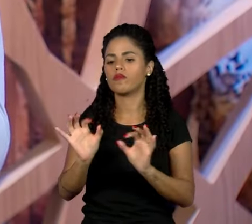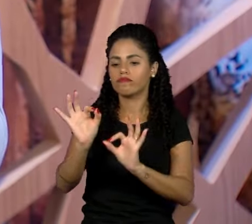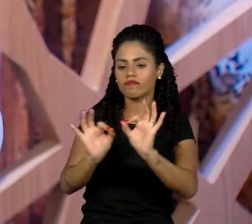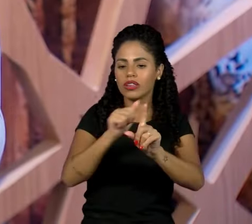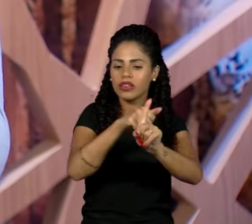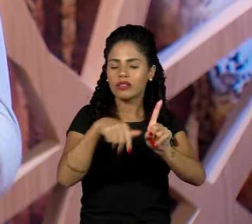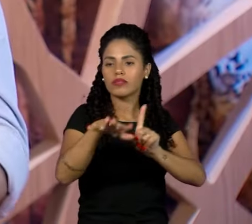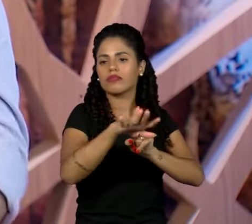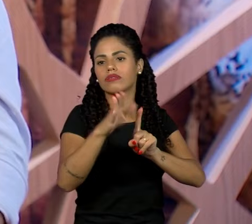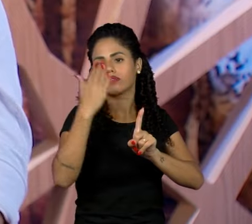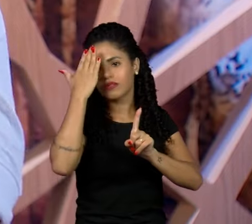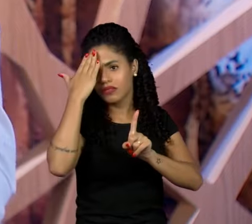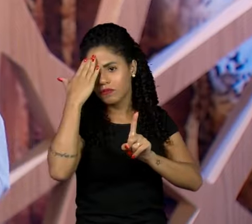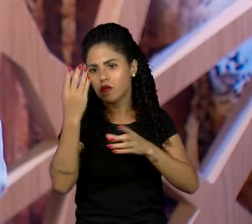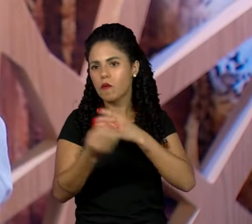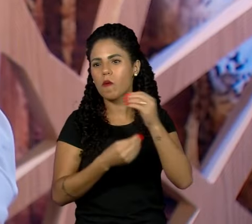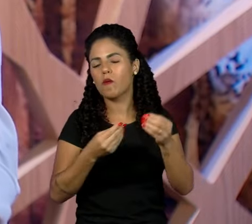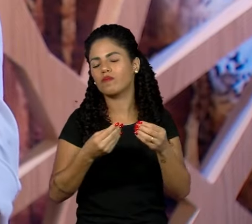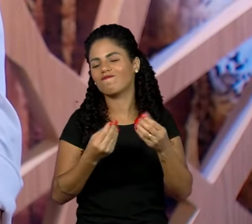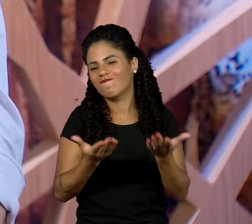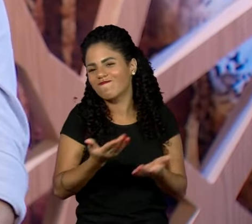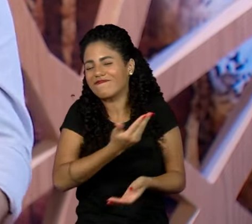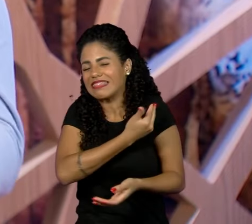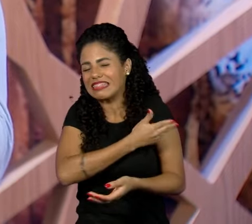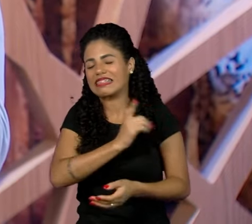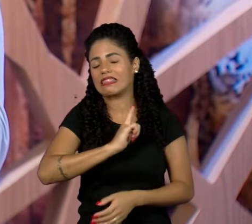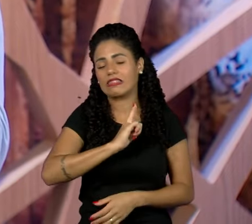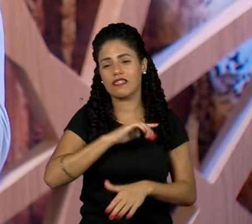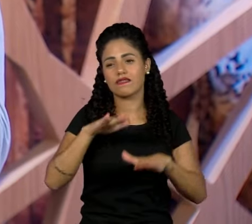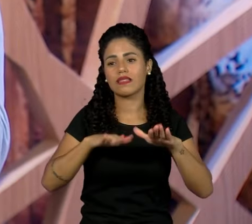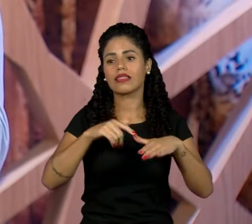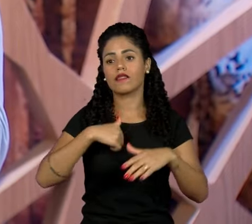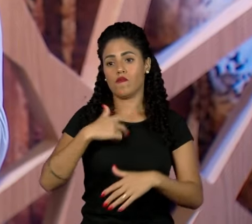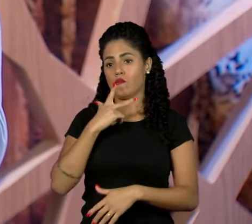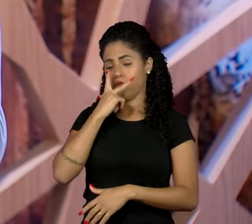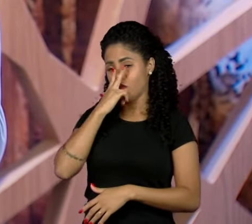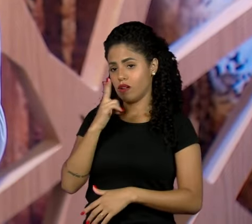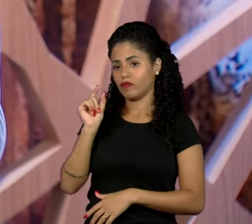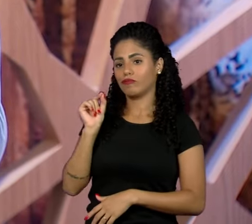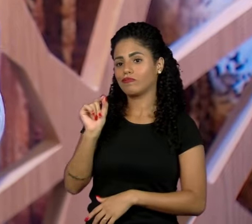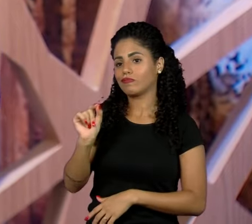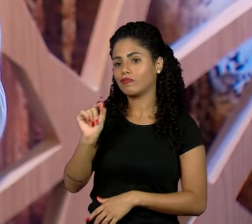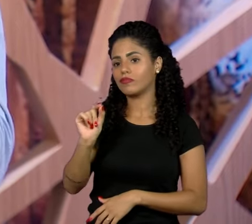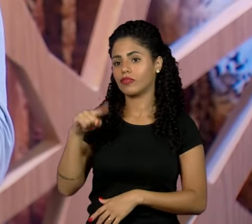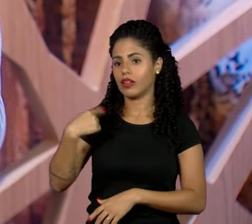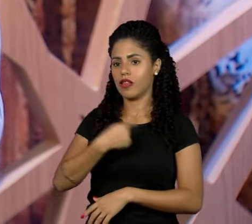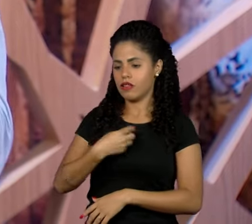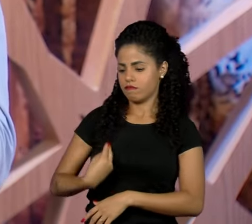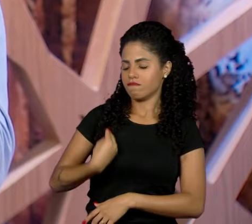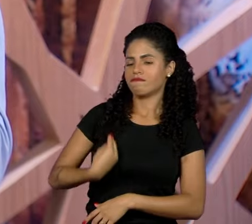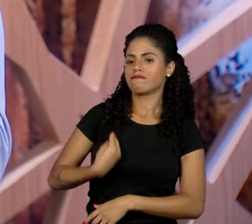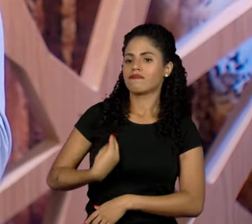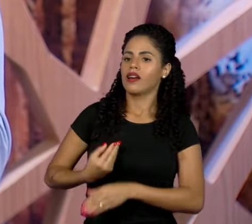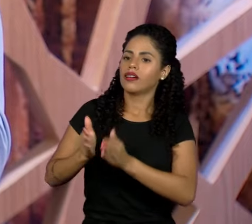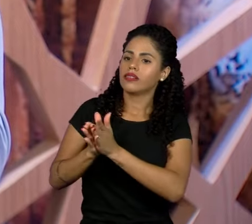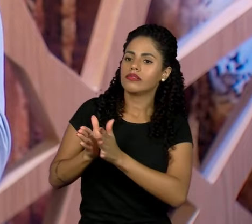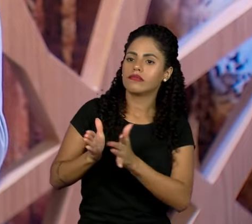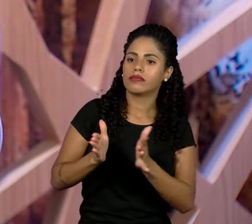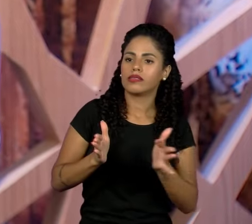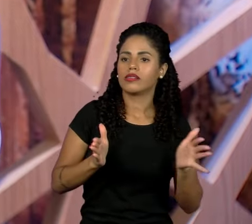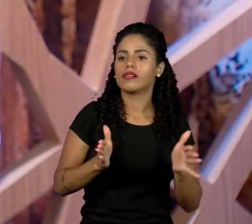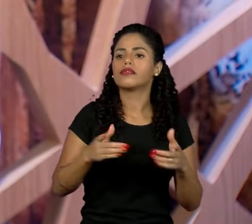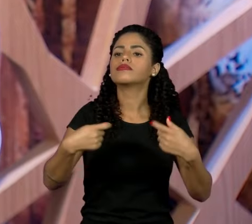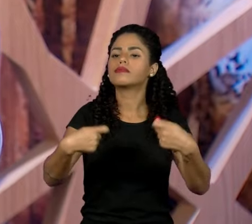organiza muito em função disso. Então, eu acho que a gente vive um momento em